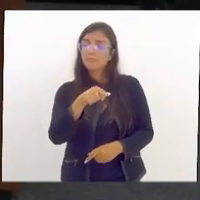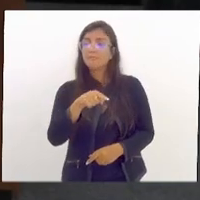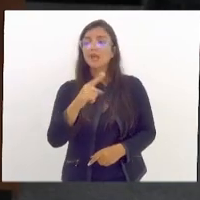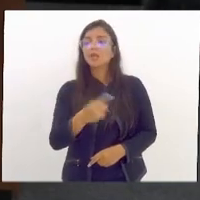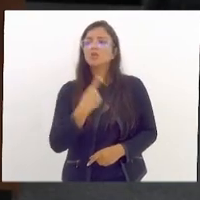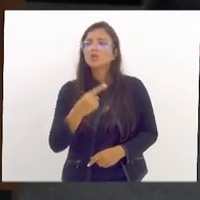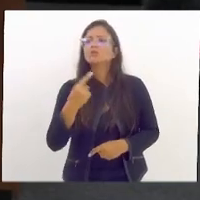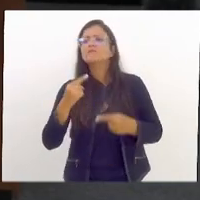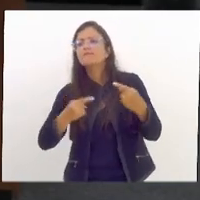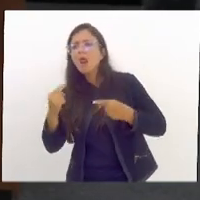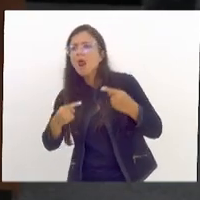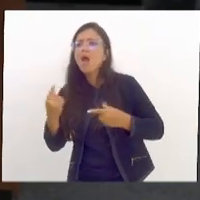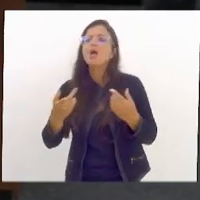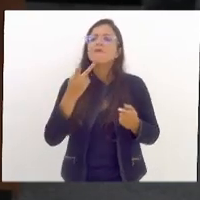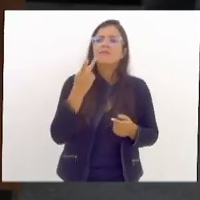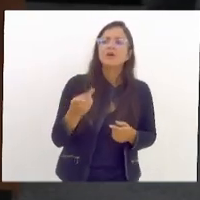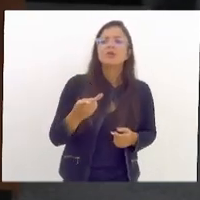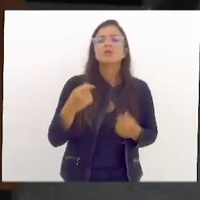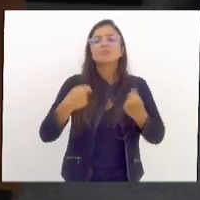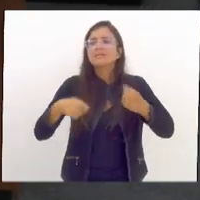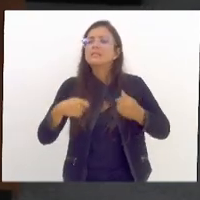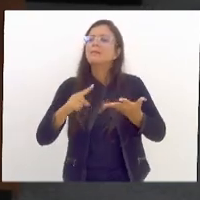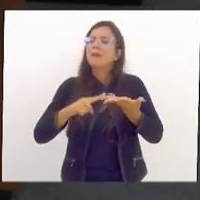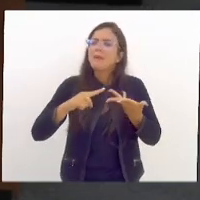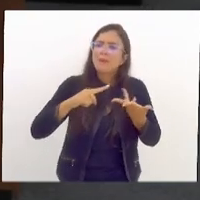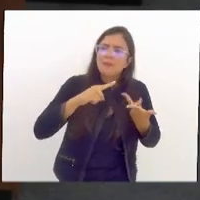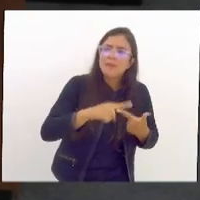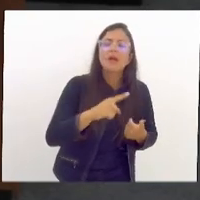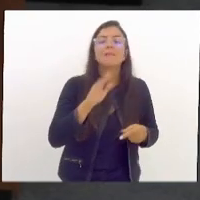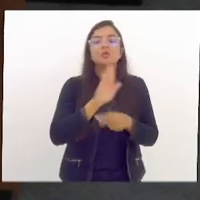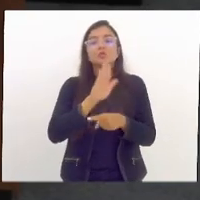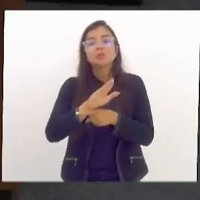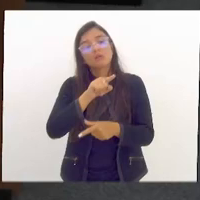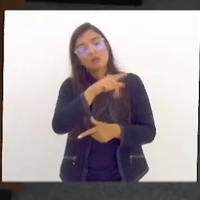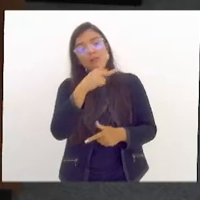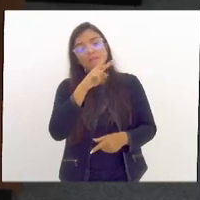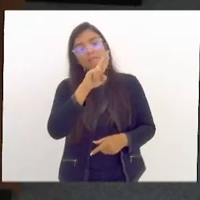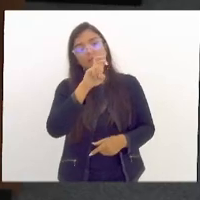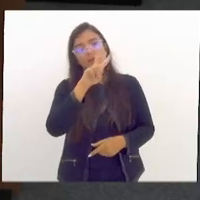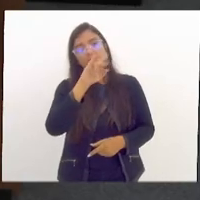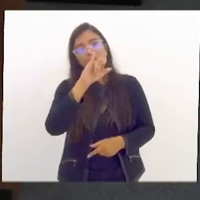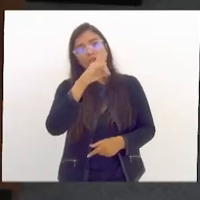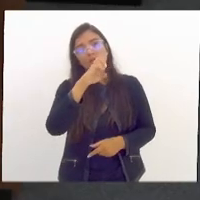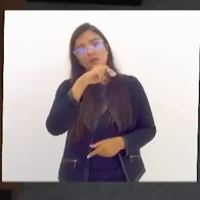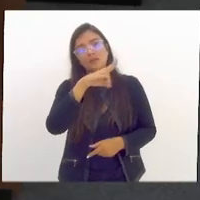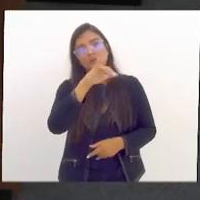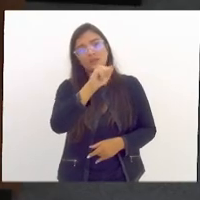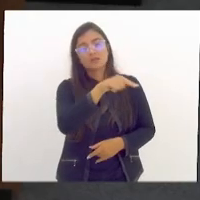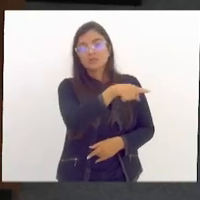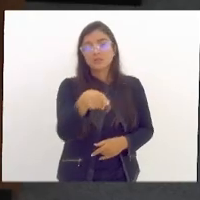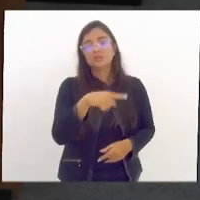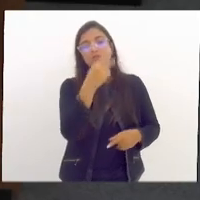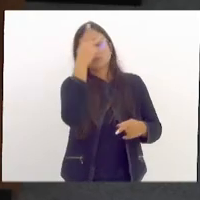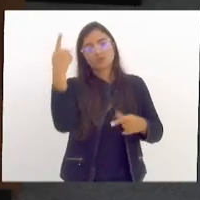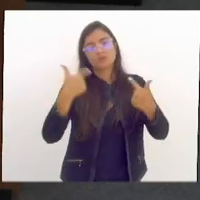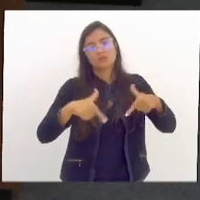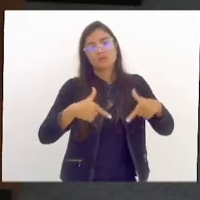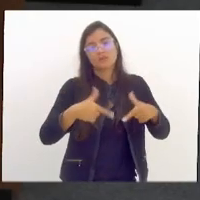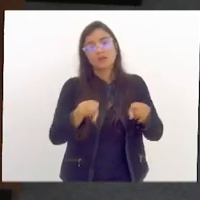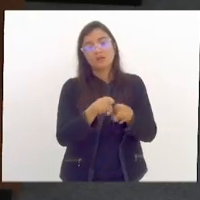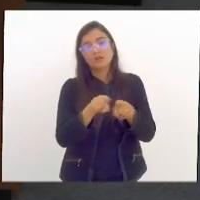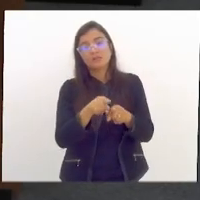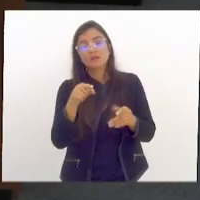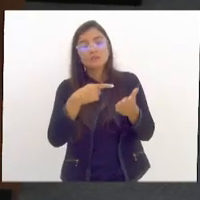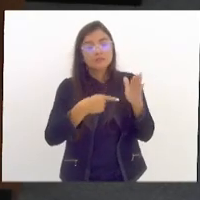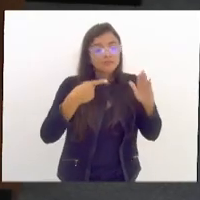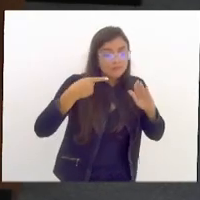uma série de medidas que precisam ser tomadas para fortalecer a previdência dos servidores e uma série de medidas que precisam ser tomadas para aprofundar a investigação